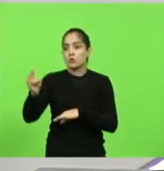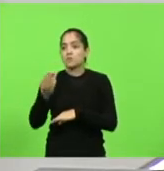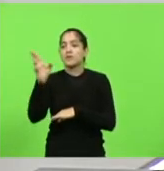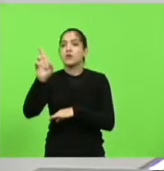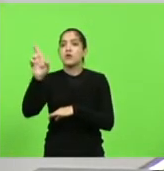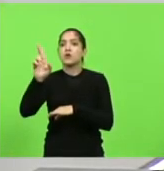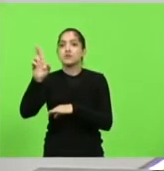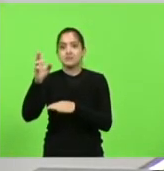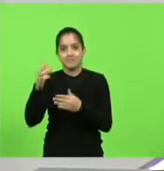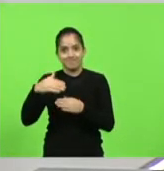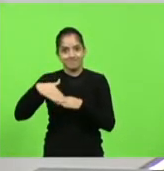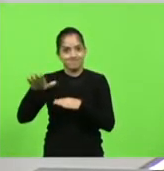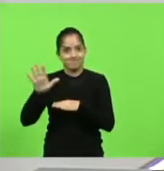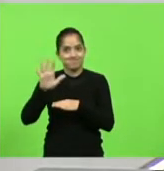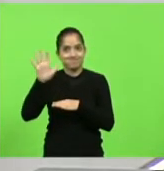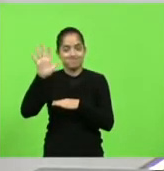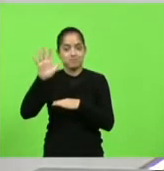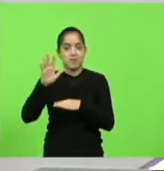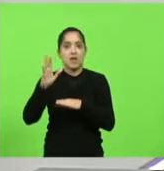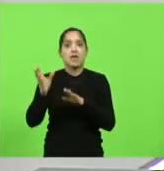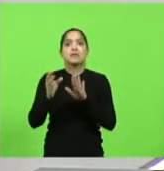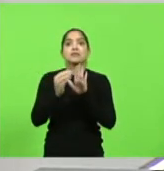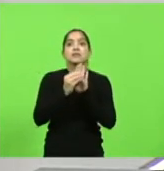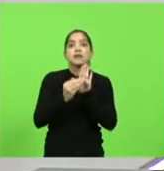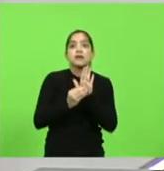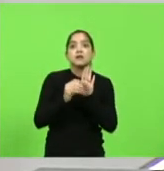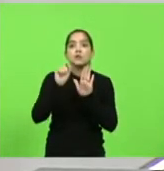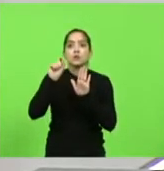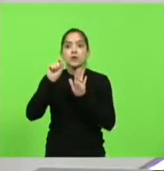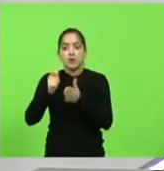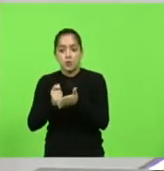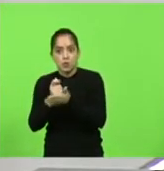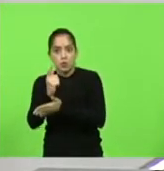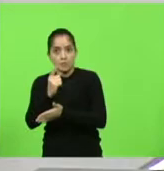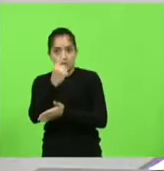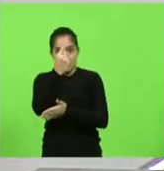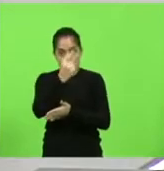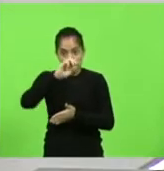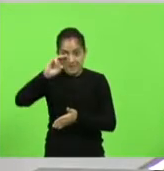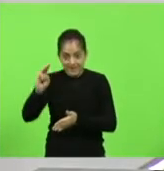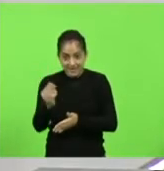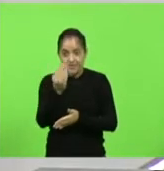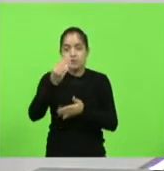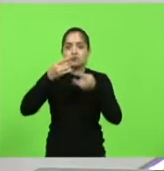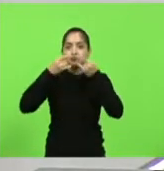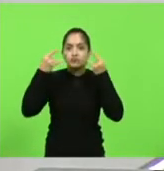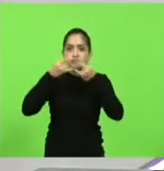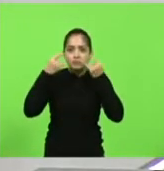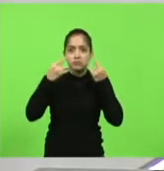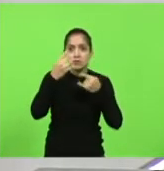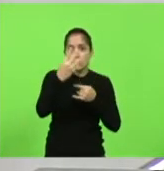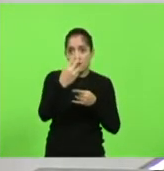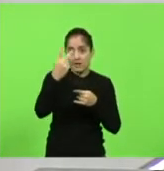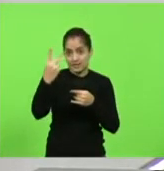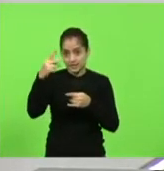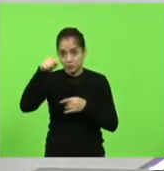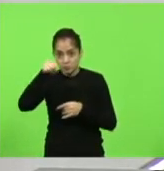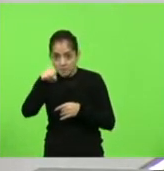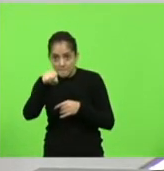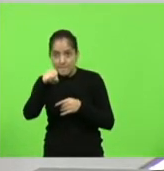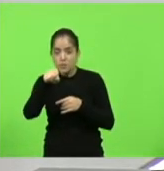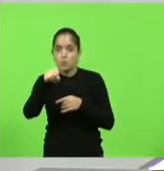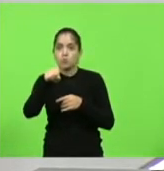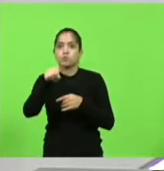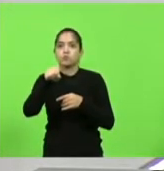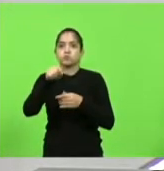8 milhões está incluído a compra de 1 milhão de máscaras, 42 mil frascos de álcool